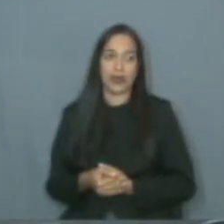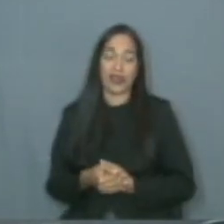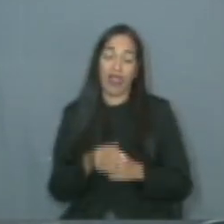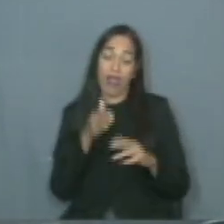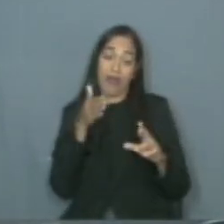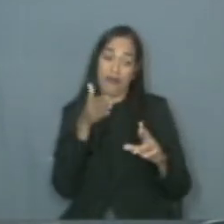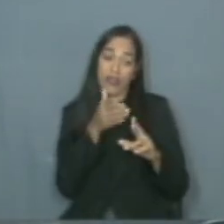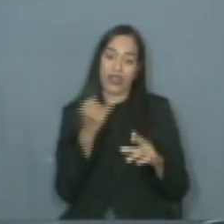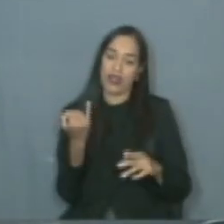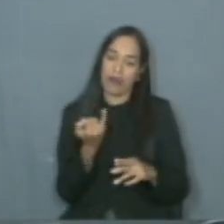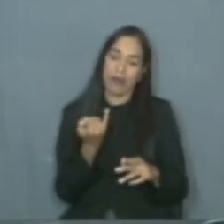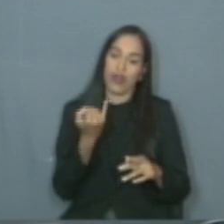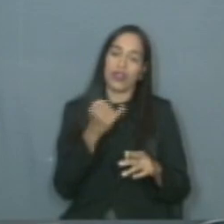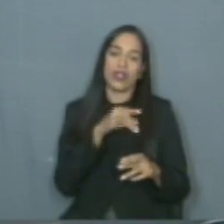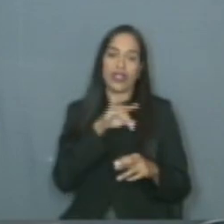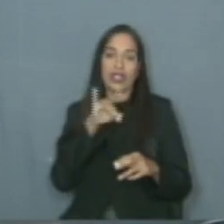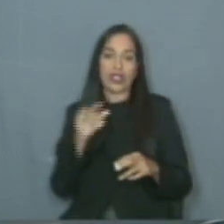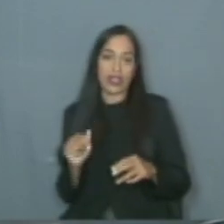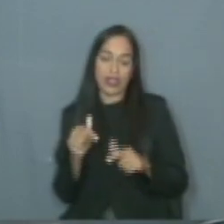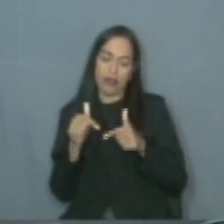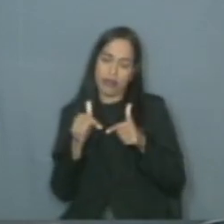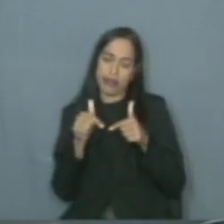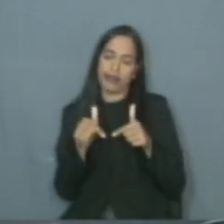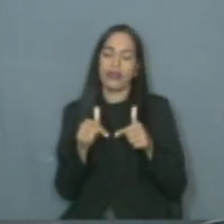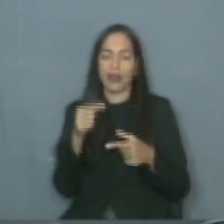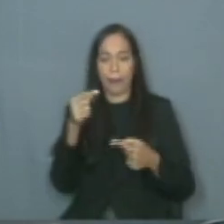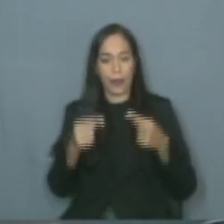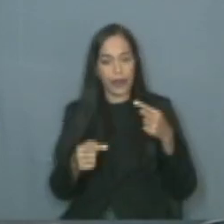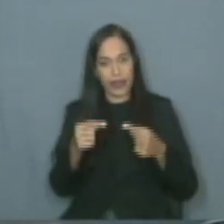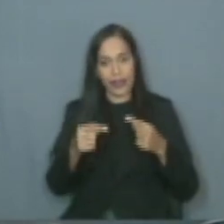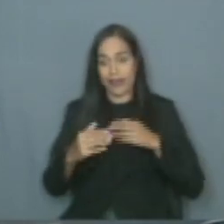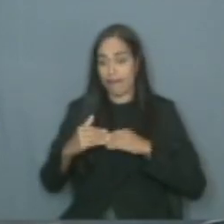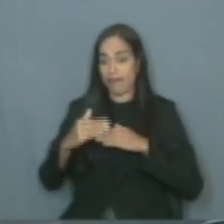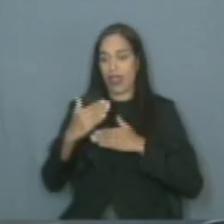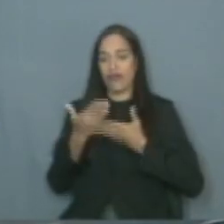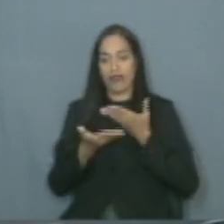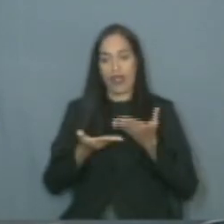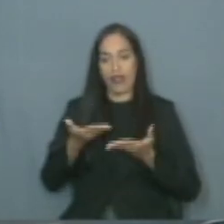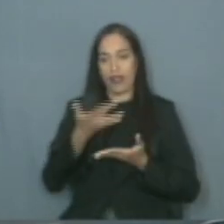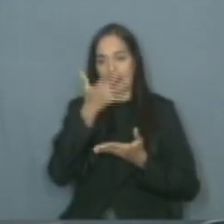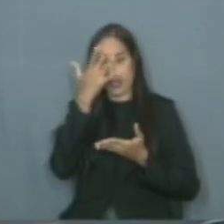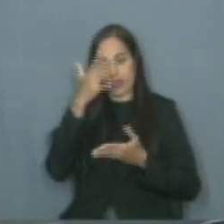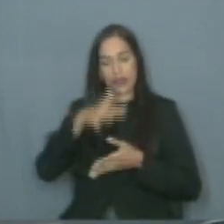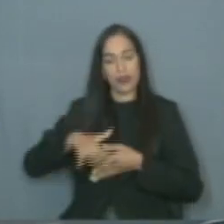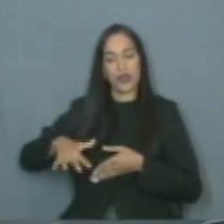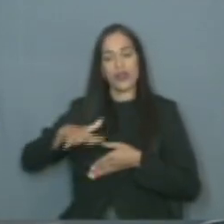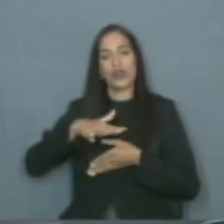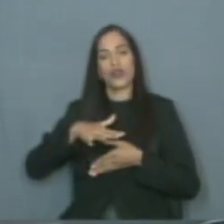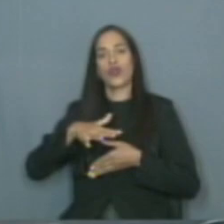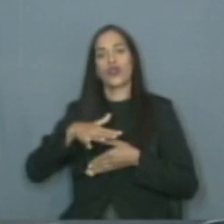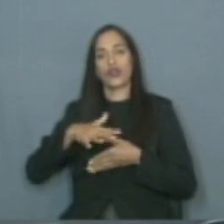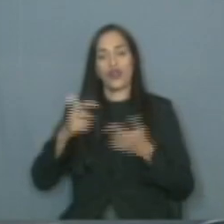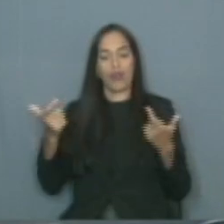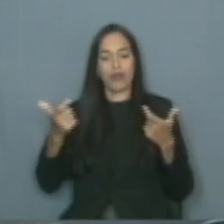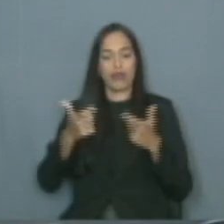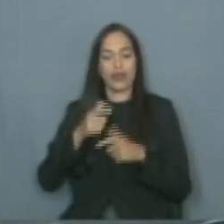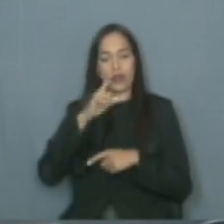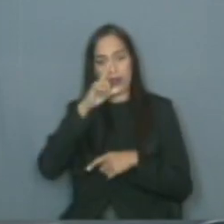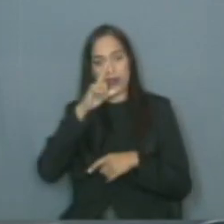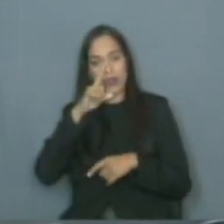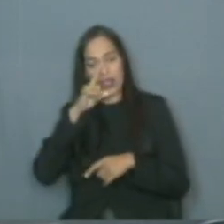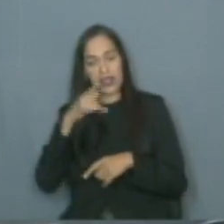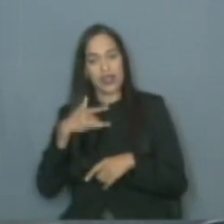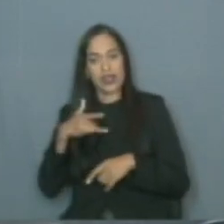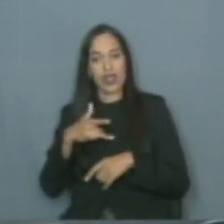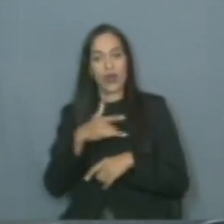importância dessa data, para que a gente siga lutando por mais políticas que atendam as pessoas na sua completude, na redução de danos, para que se cuide da